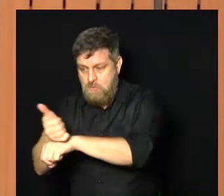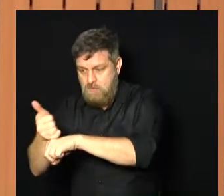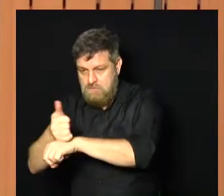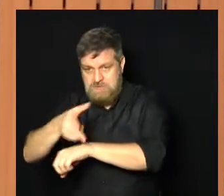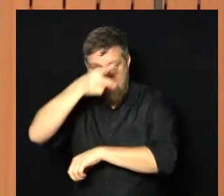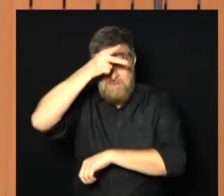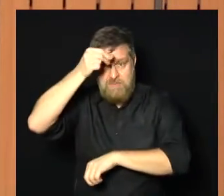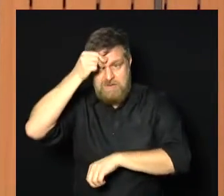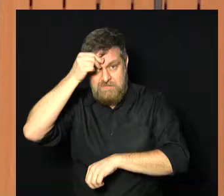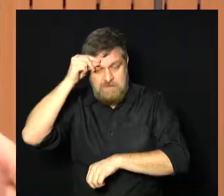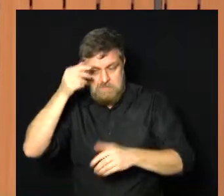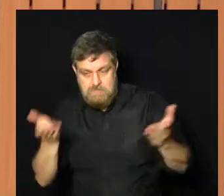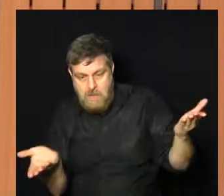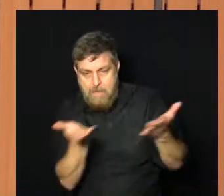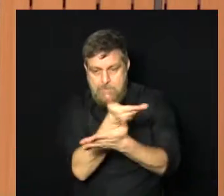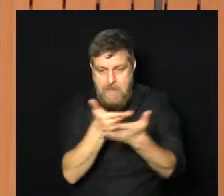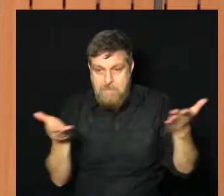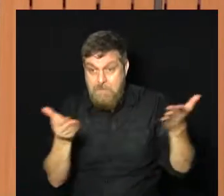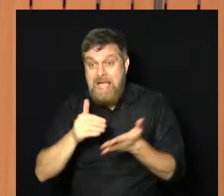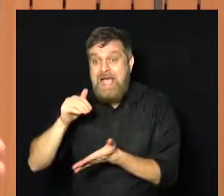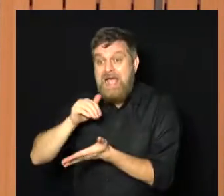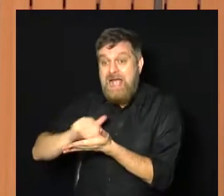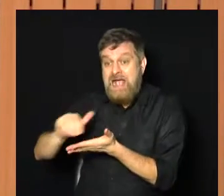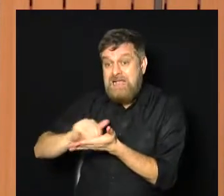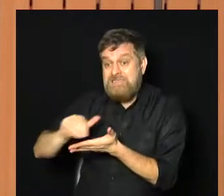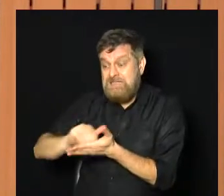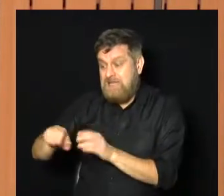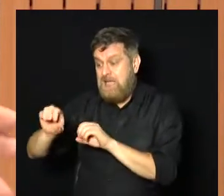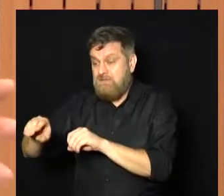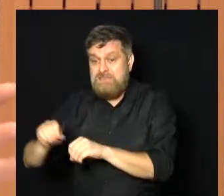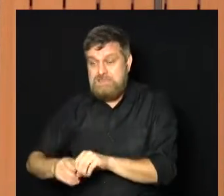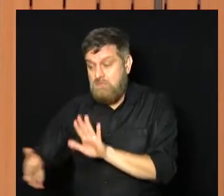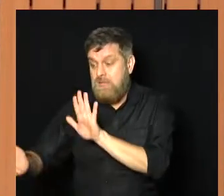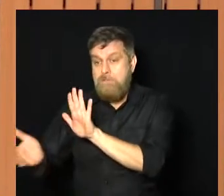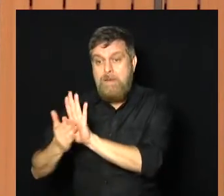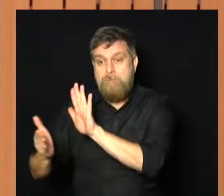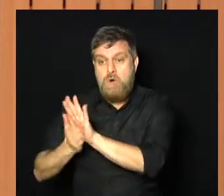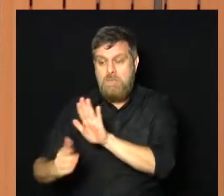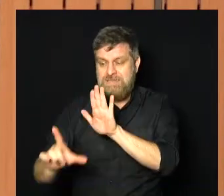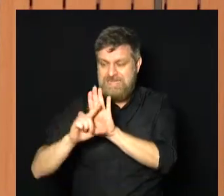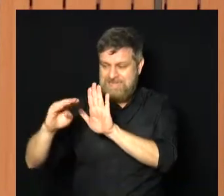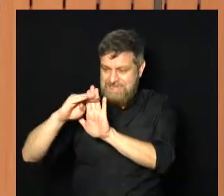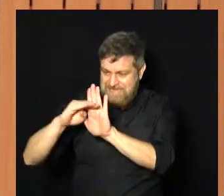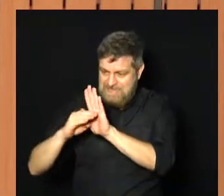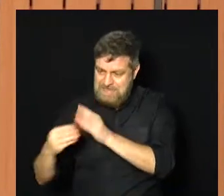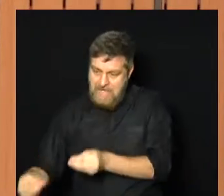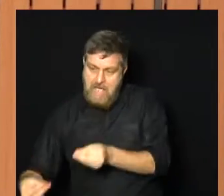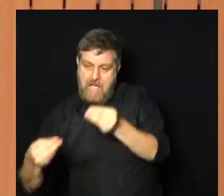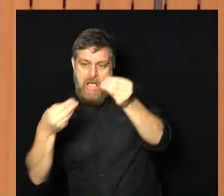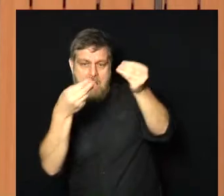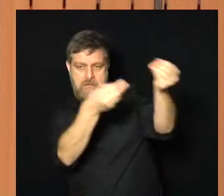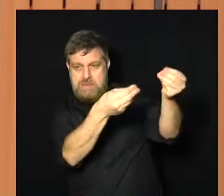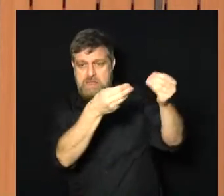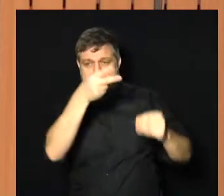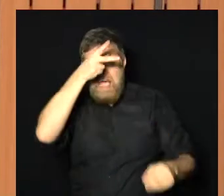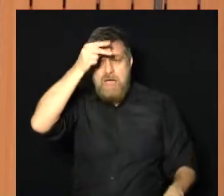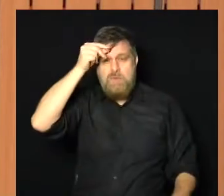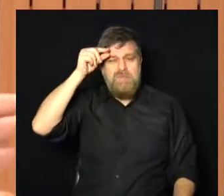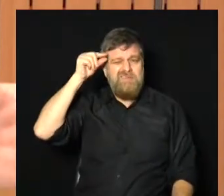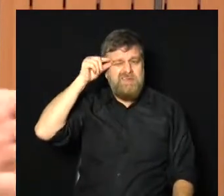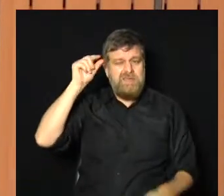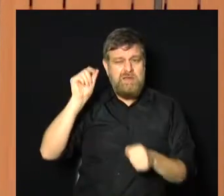e ao prefeito o envio de alguma proposta legal que possa fazer